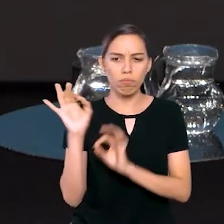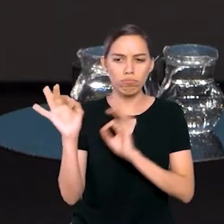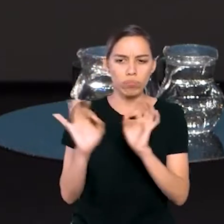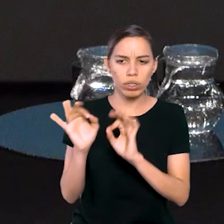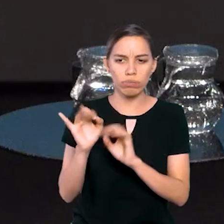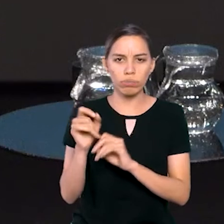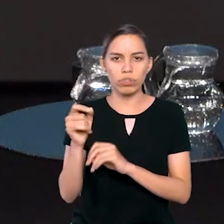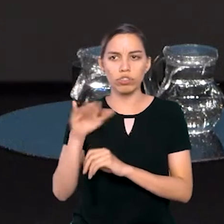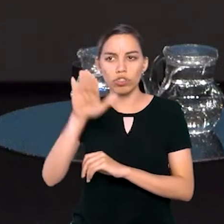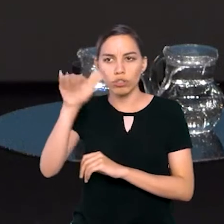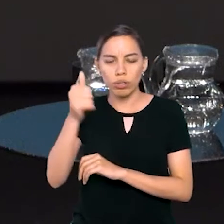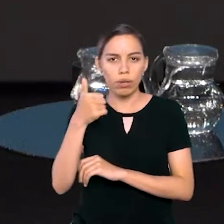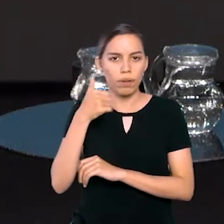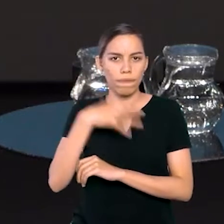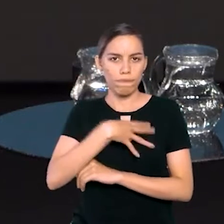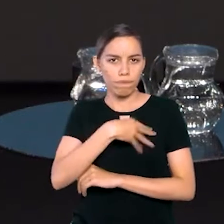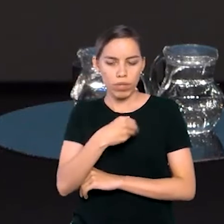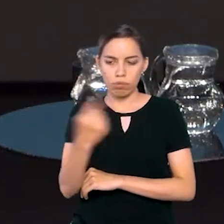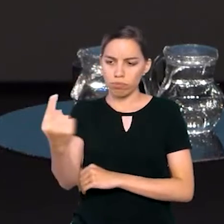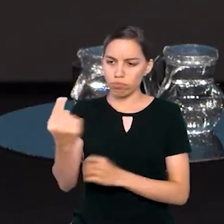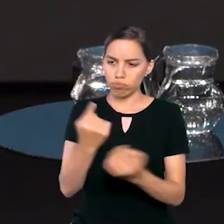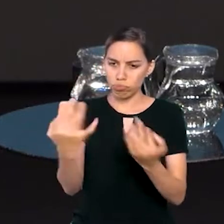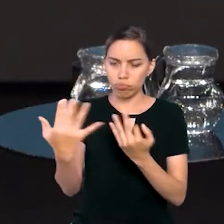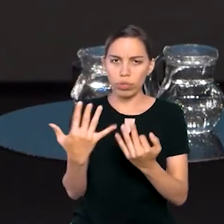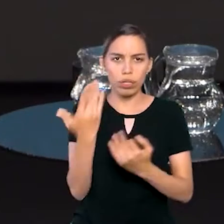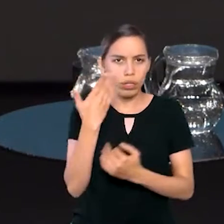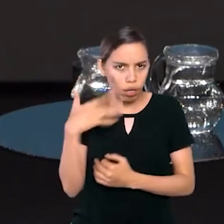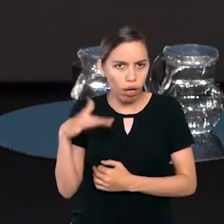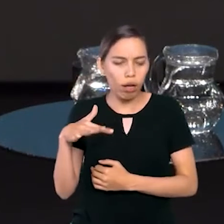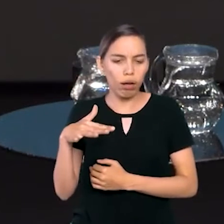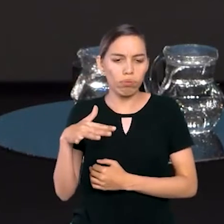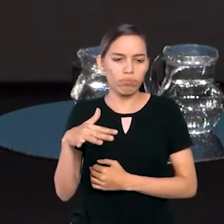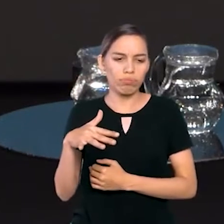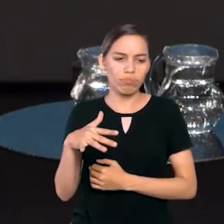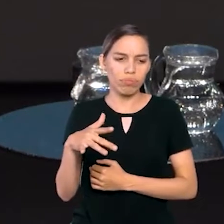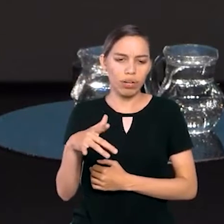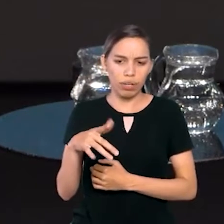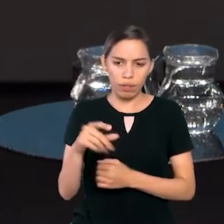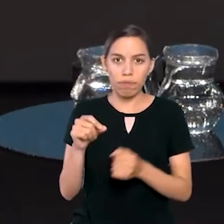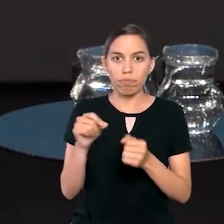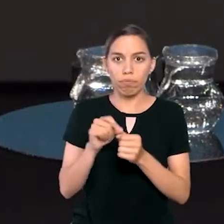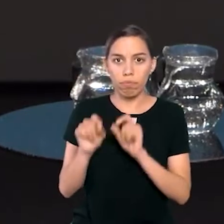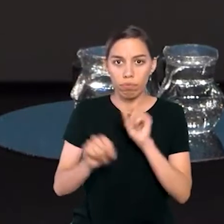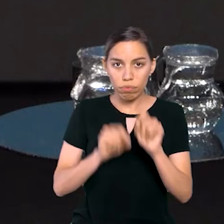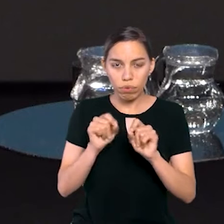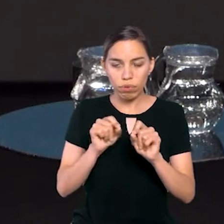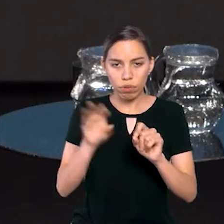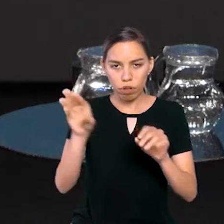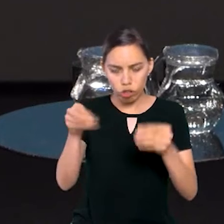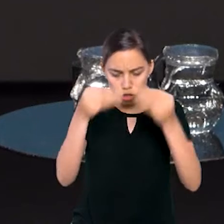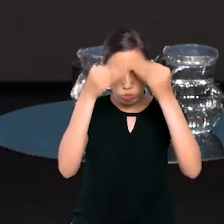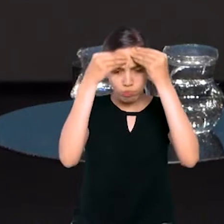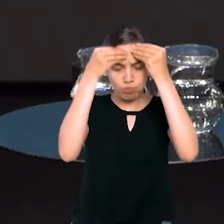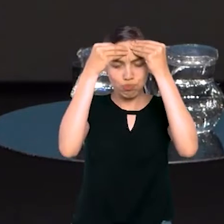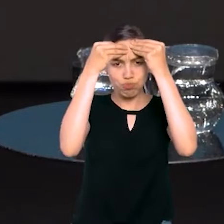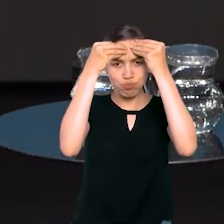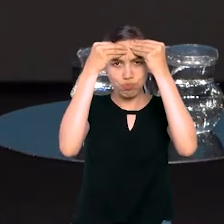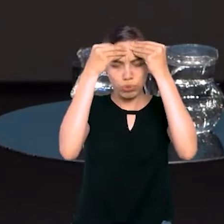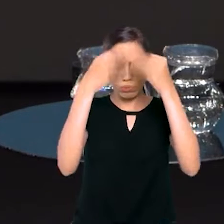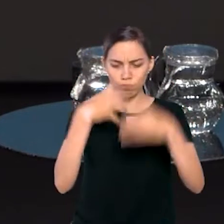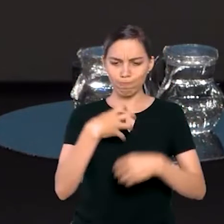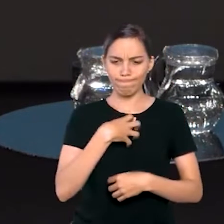de trazer as crianças. E isso acrescenta um sentido tão